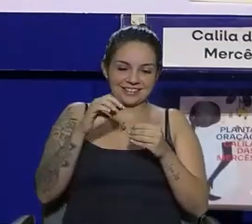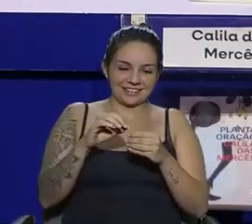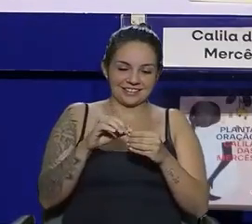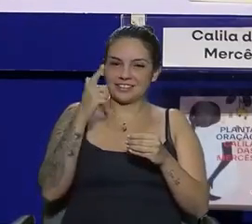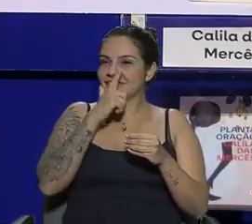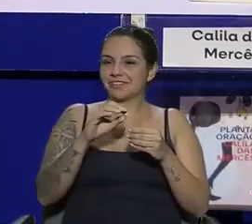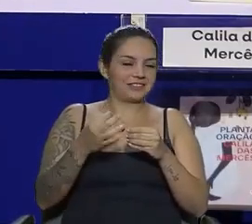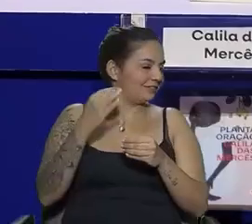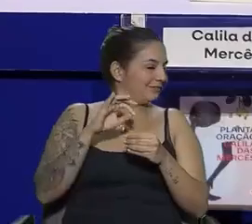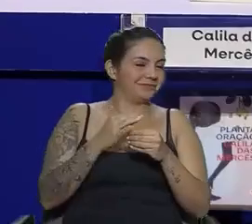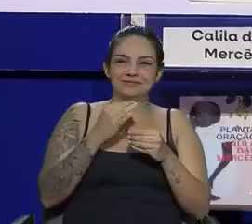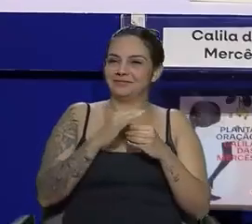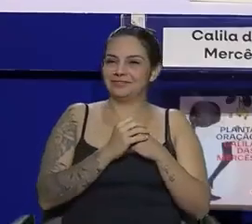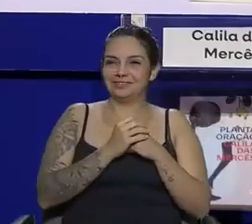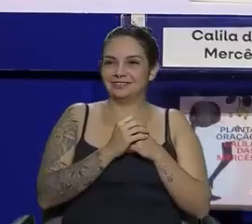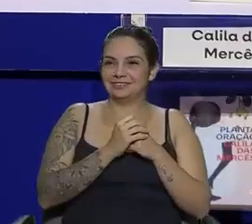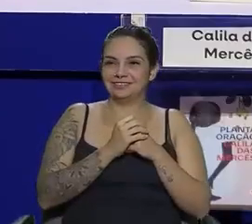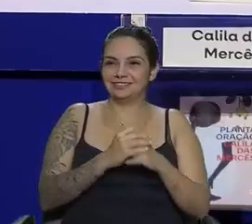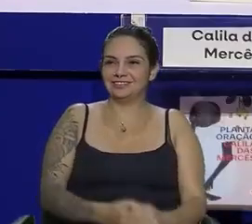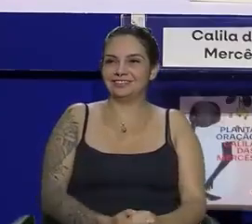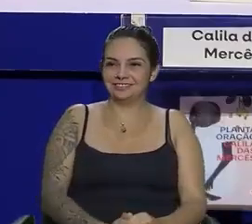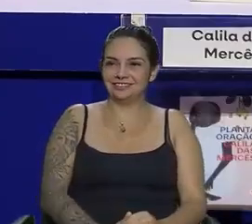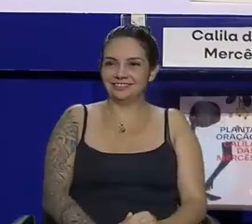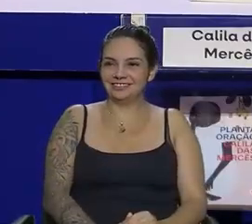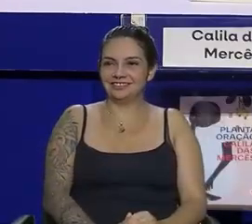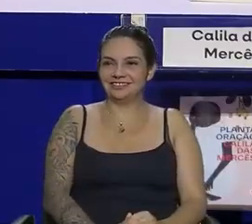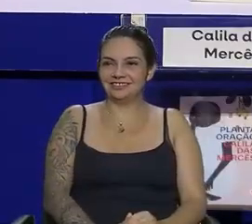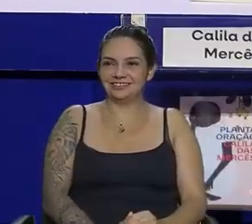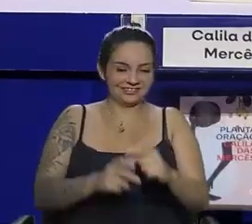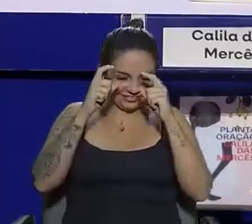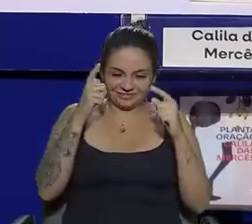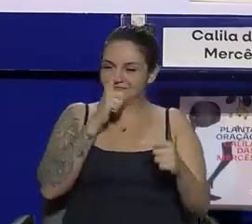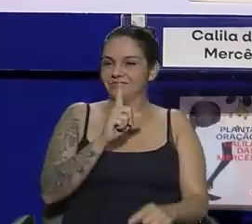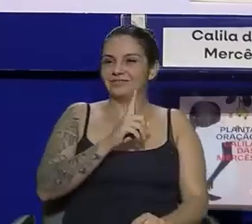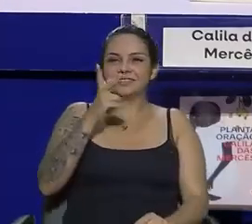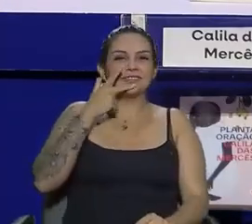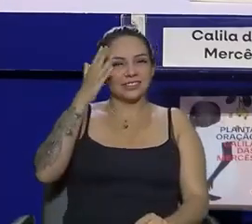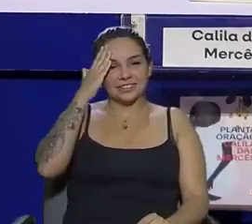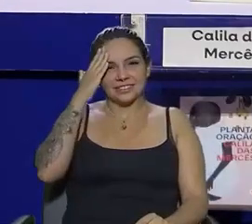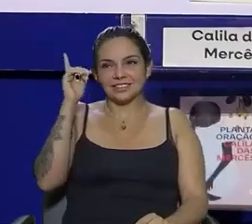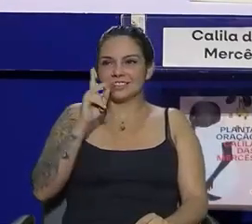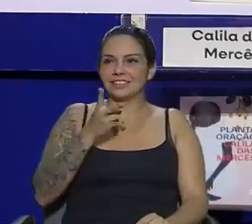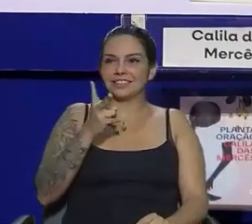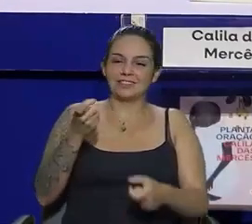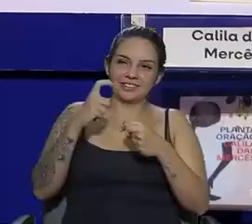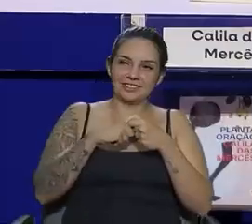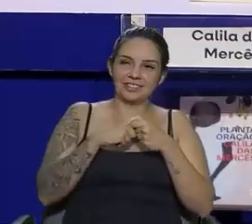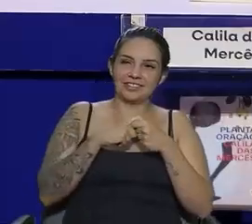não conseguia colocar a linha, mesmo com óculos, eu digo, gente, não sou mais o mesmo. Aí